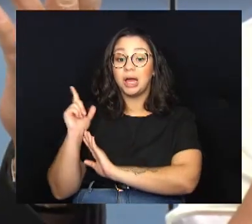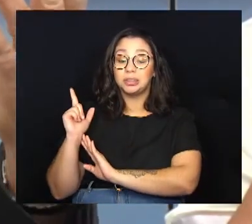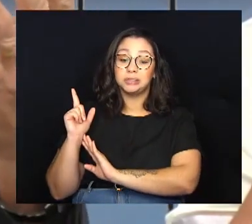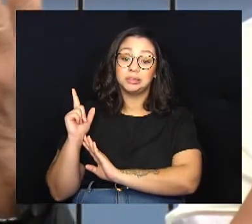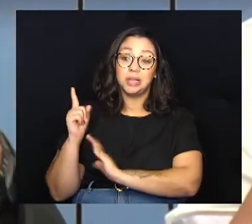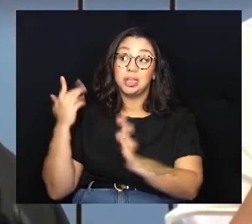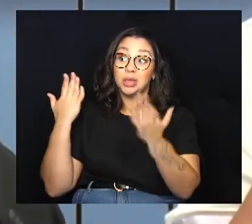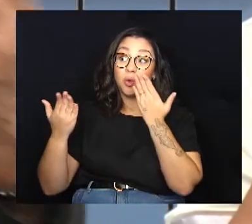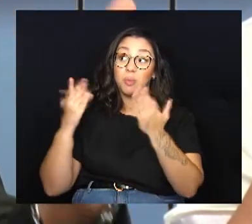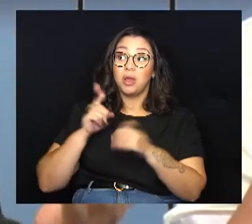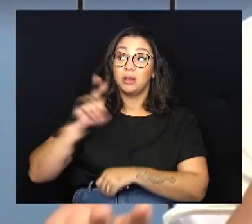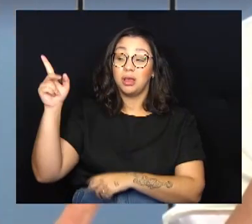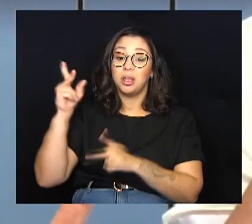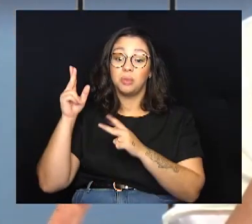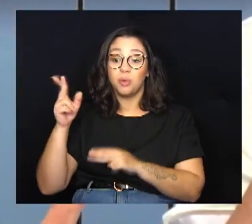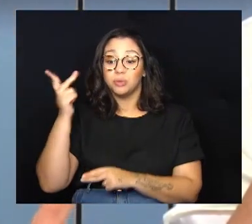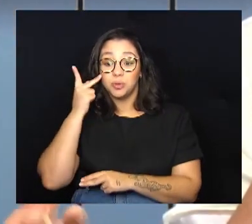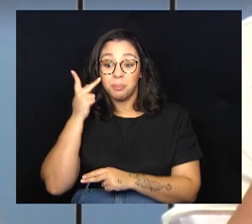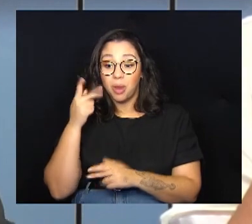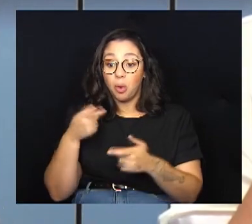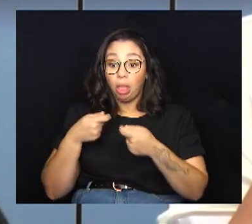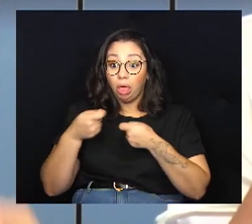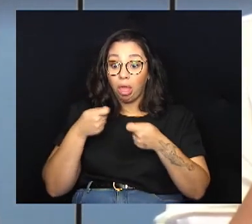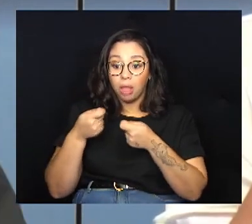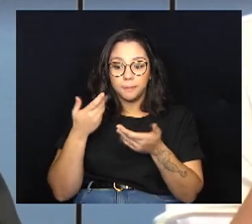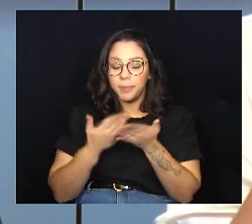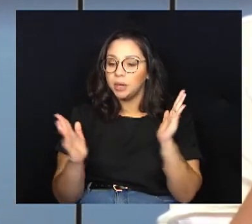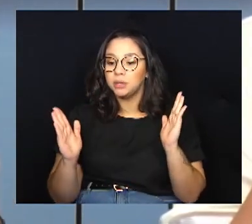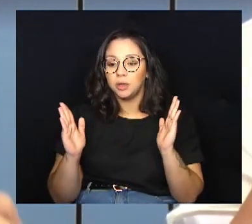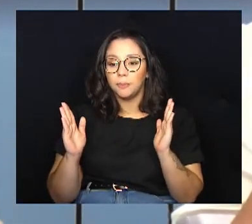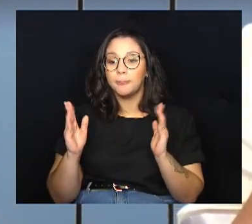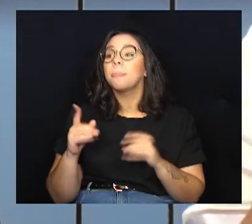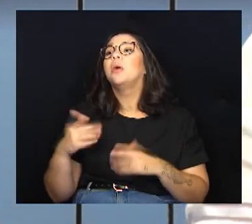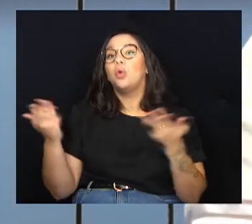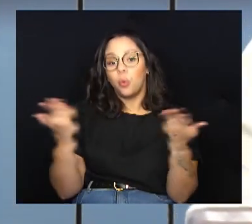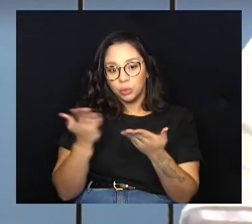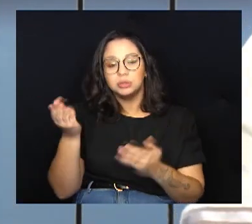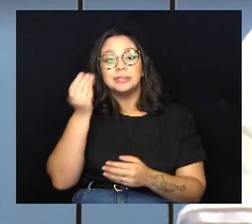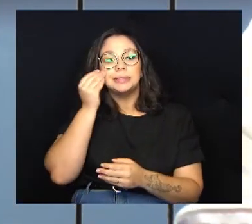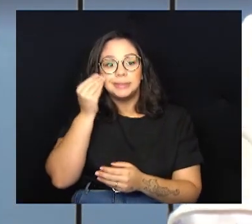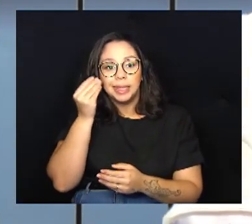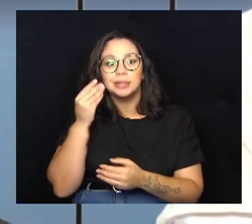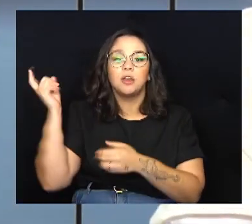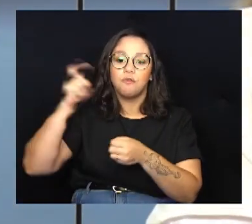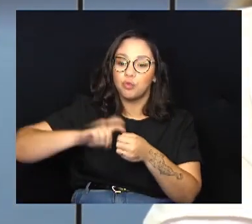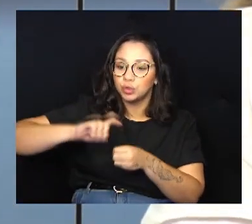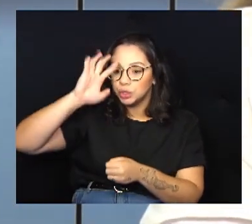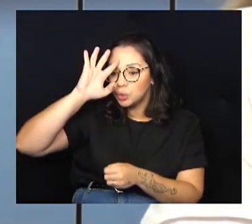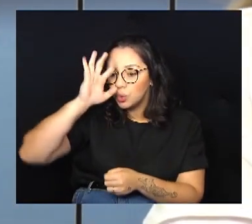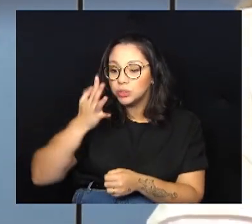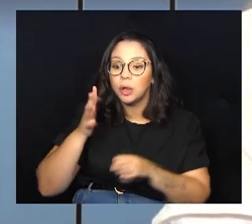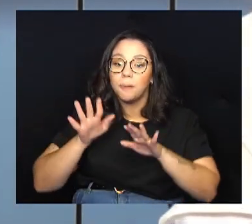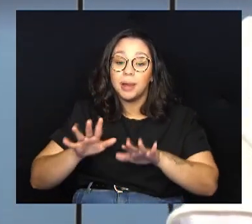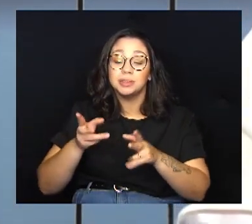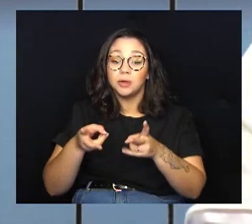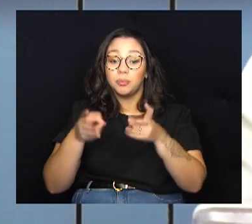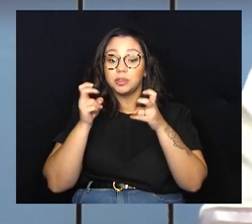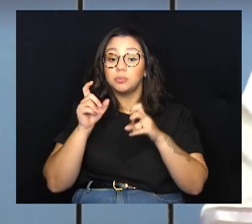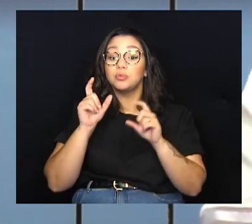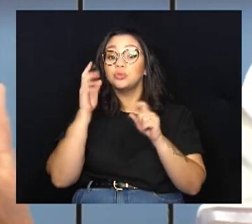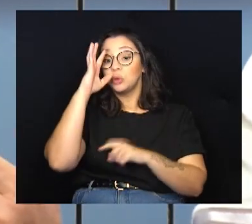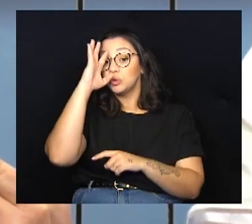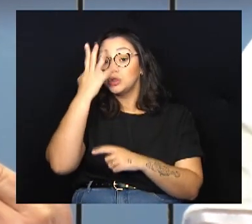Tá. Qual que é a pergunta? A real demanda do município. Então, a real demanda do município com relação ao CAPs AD, aí